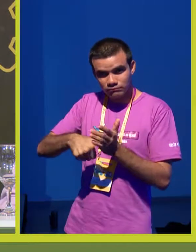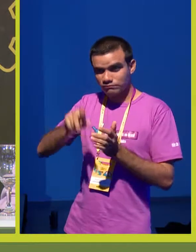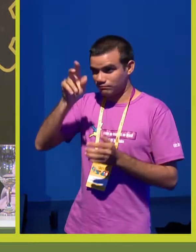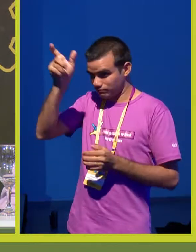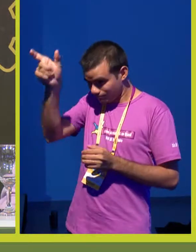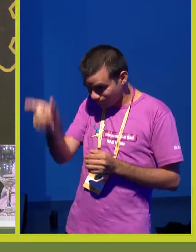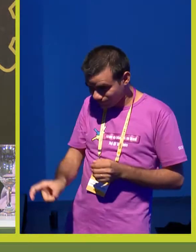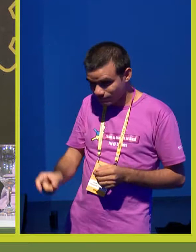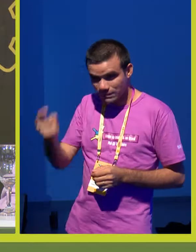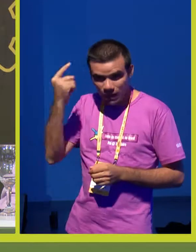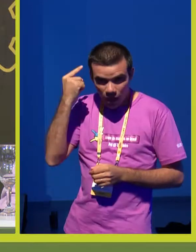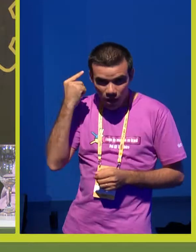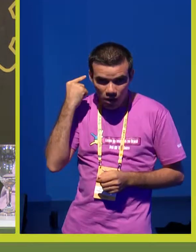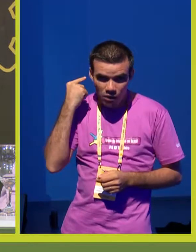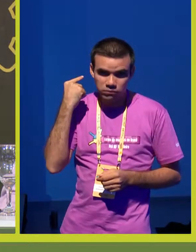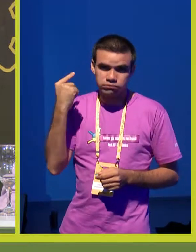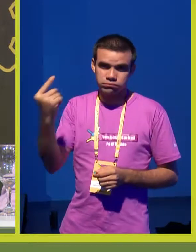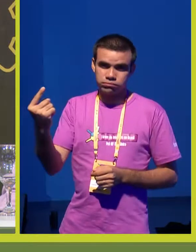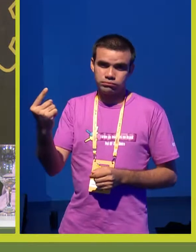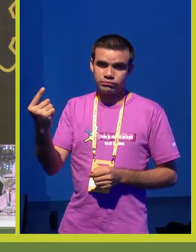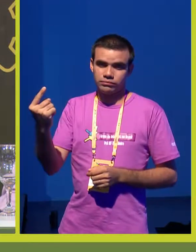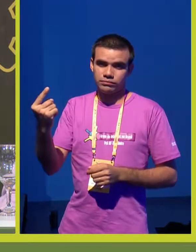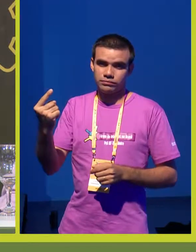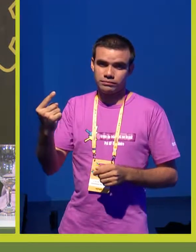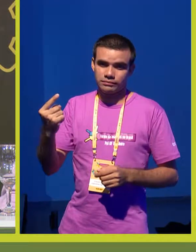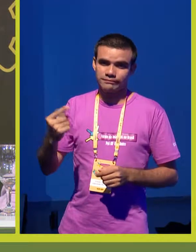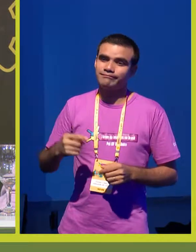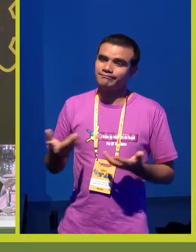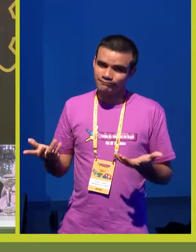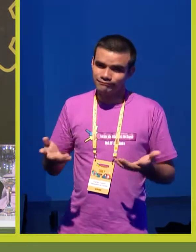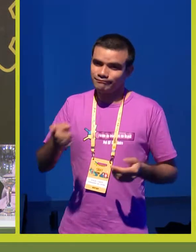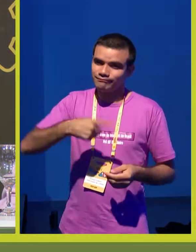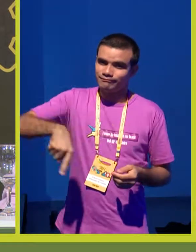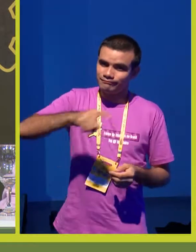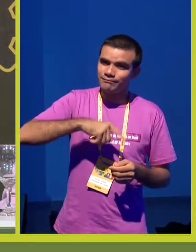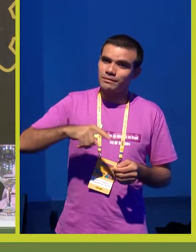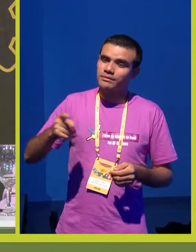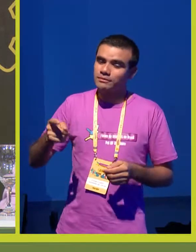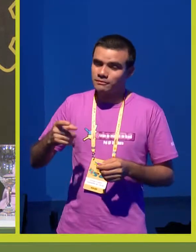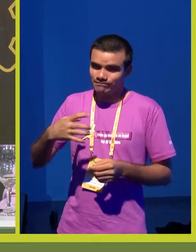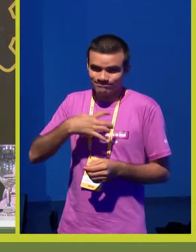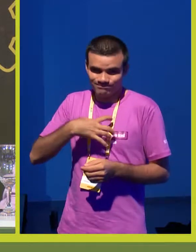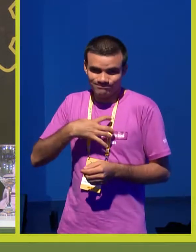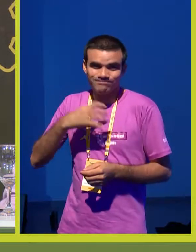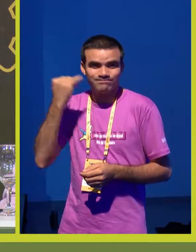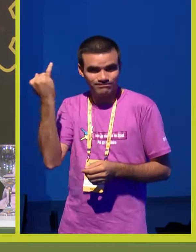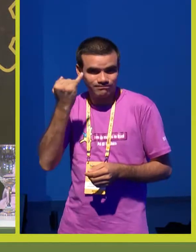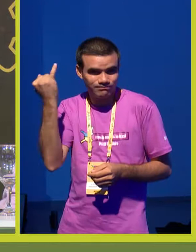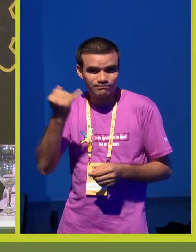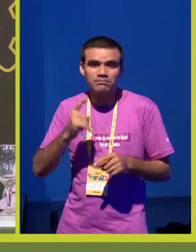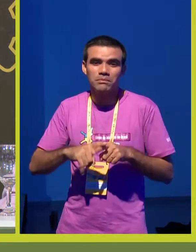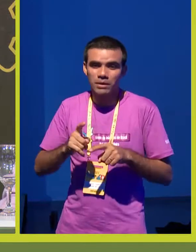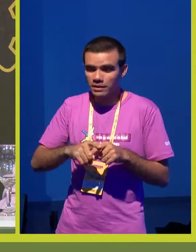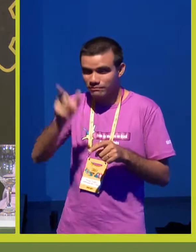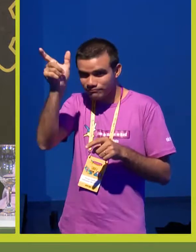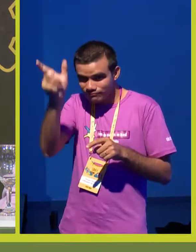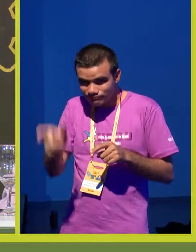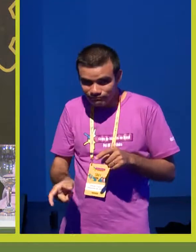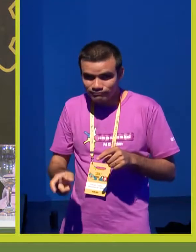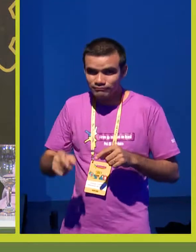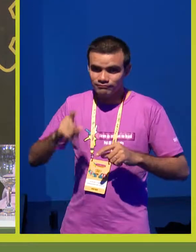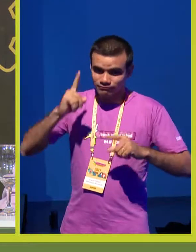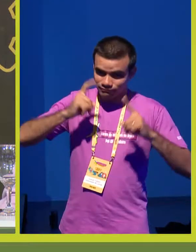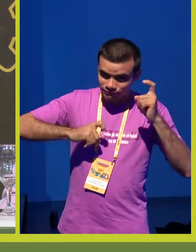que usam características físicas ou comportamentais intrínsecas e são considerados dados sensíveis por identificarem traços mais